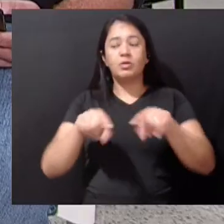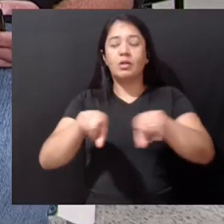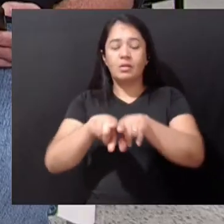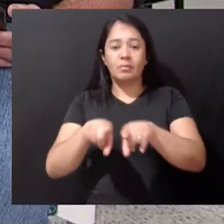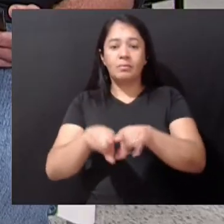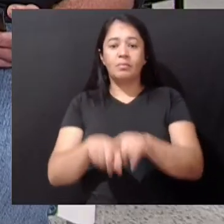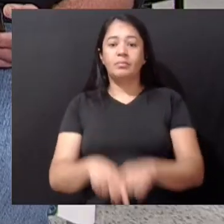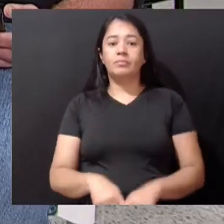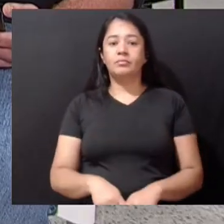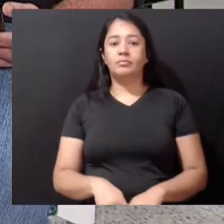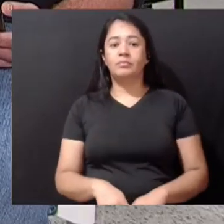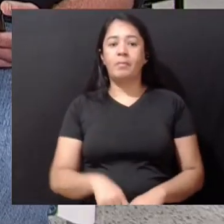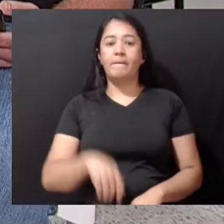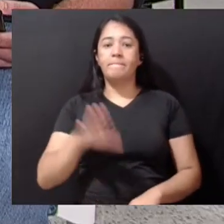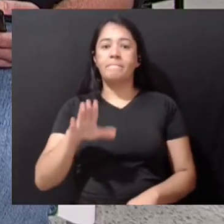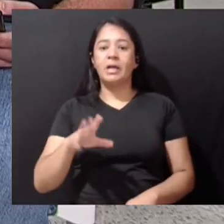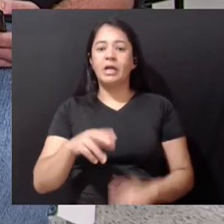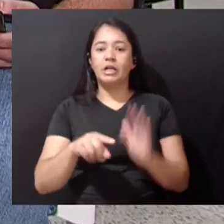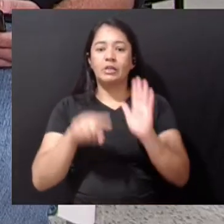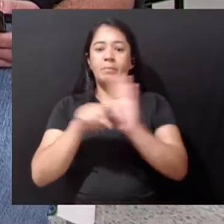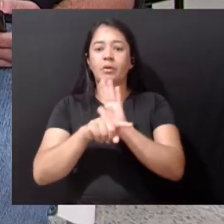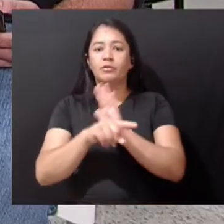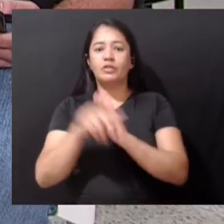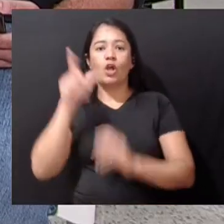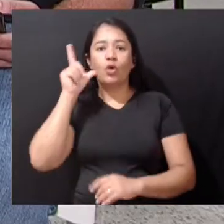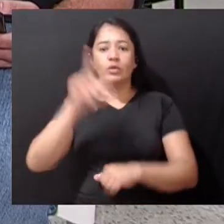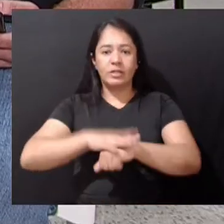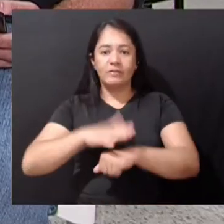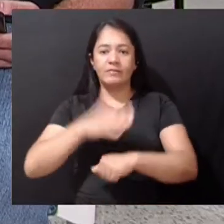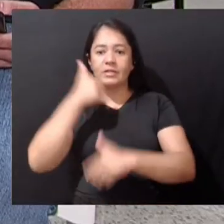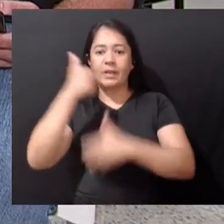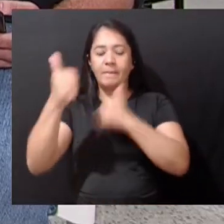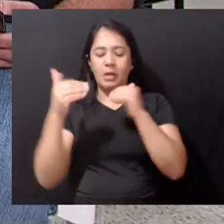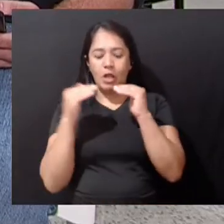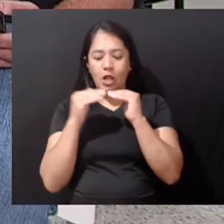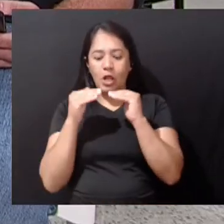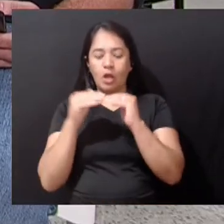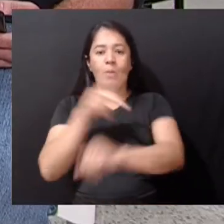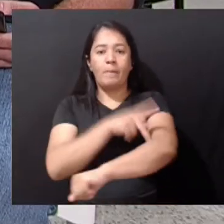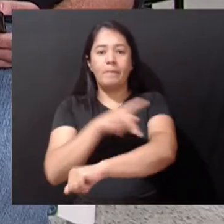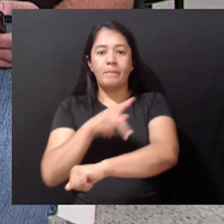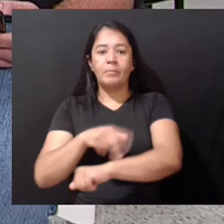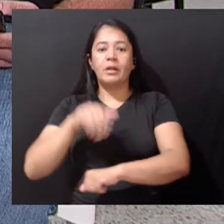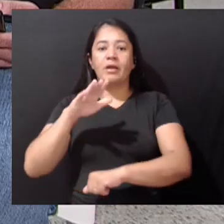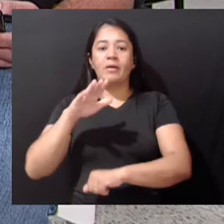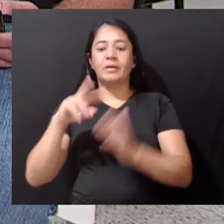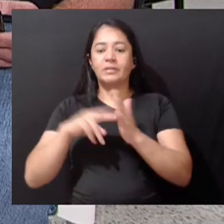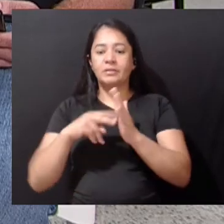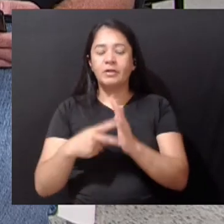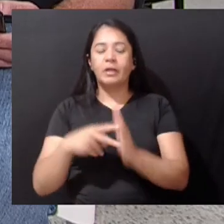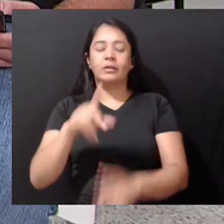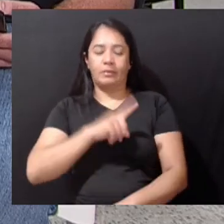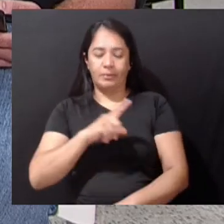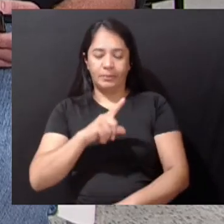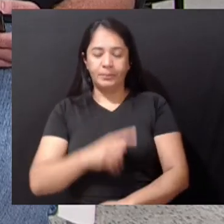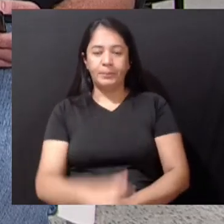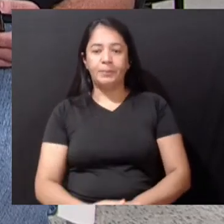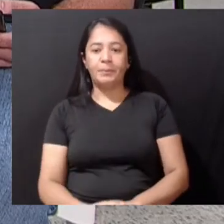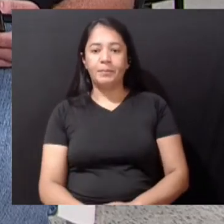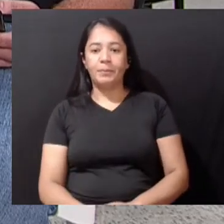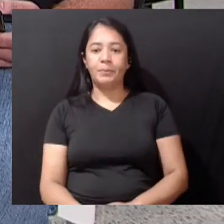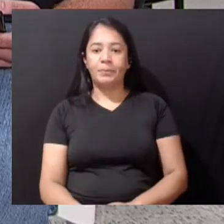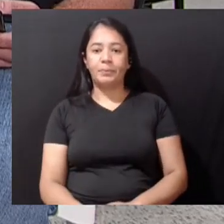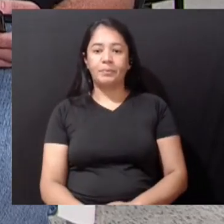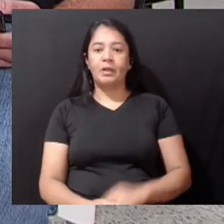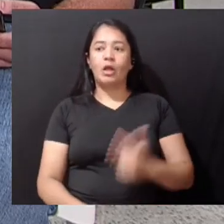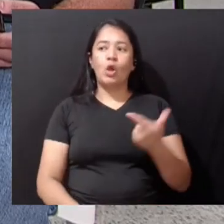mais questões você conseguir fazer para melhorar essa coerência pedagógica, mais sentido ela faz. E tem alguma outra estratégia,